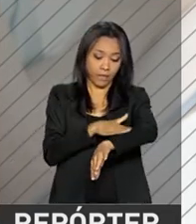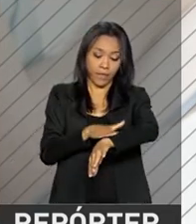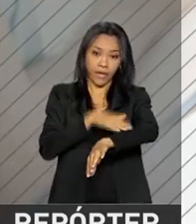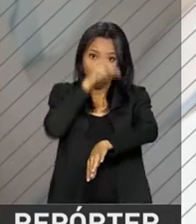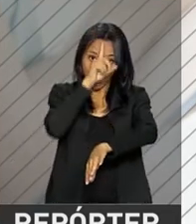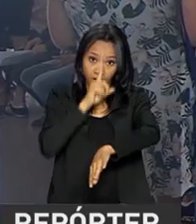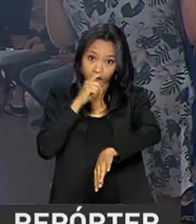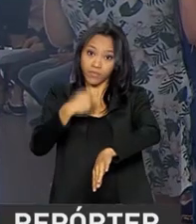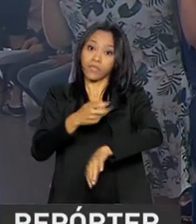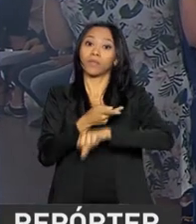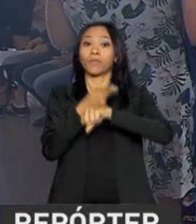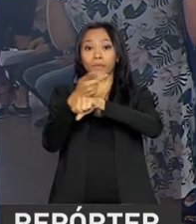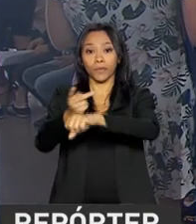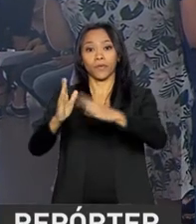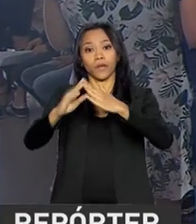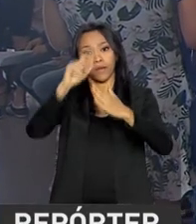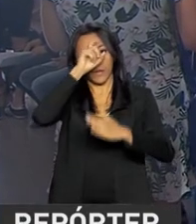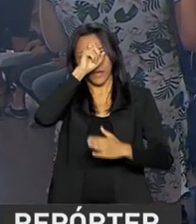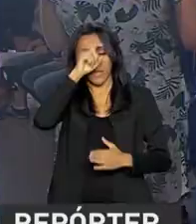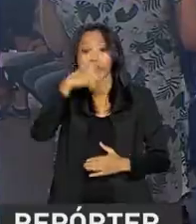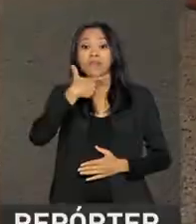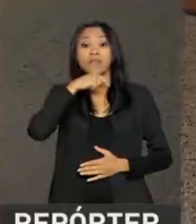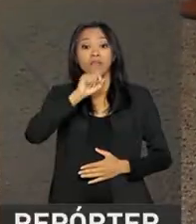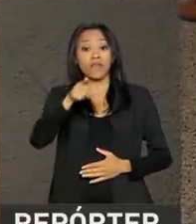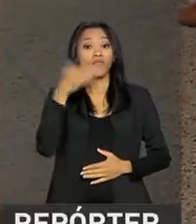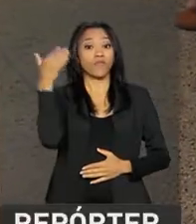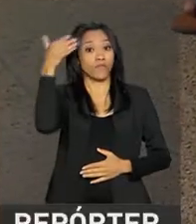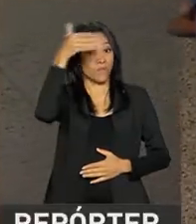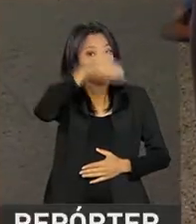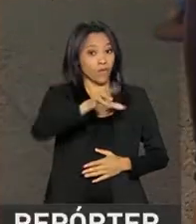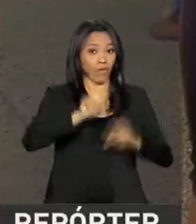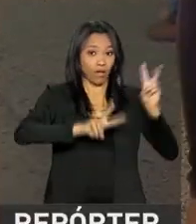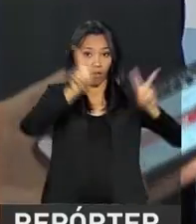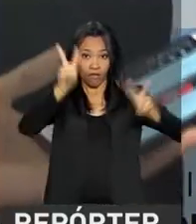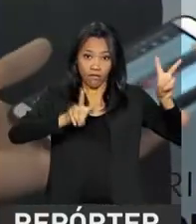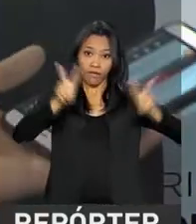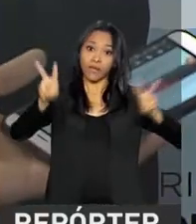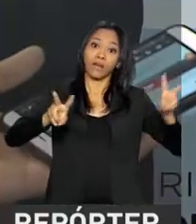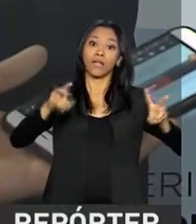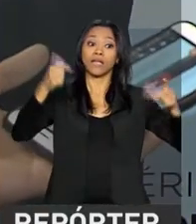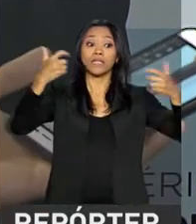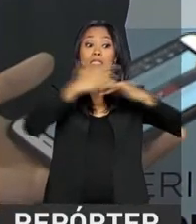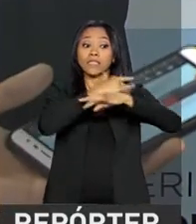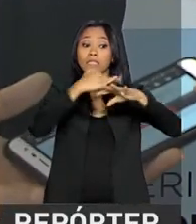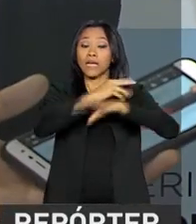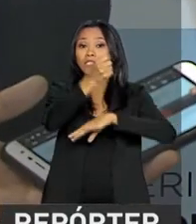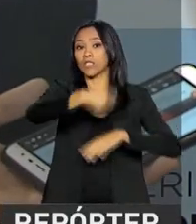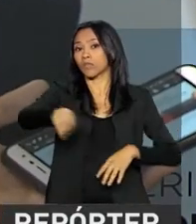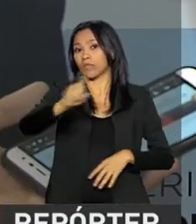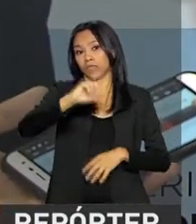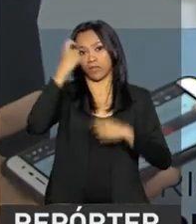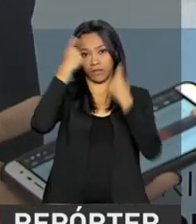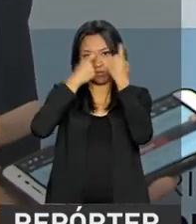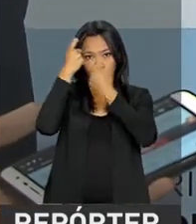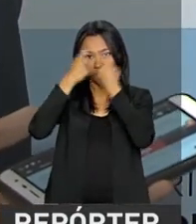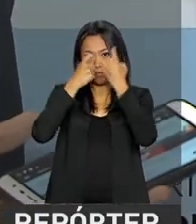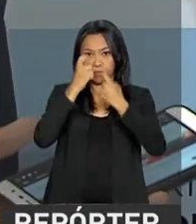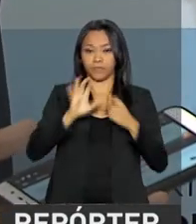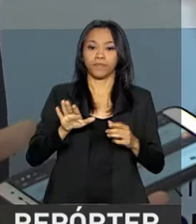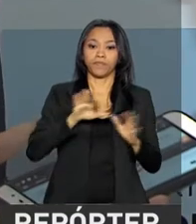de saúde. Quem for pular o carnaval em áreas urbanas não precisa se preocupar. Nós estamos falando dos